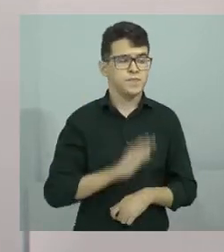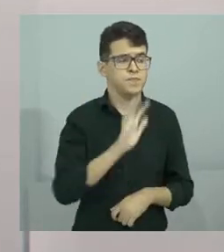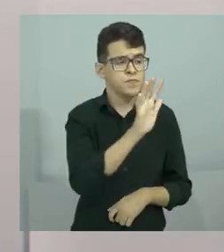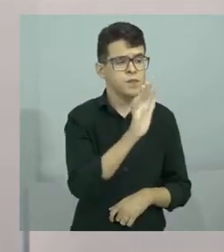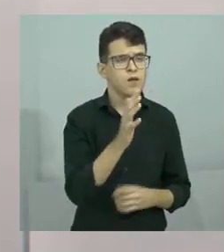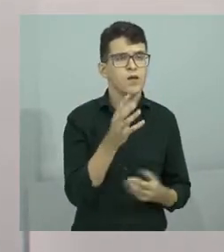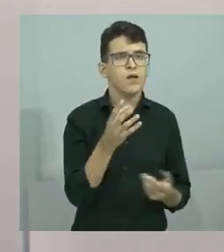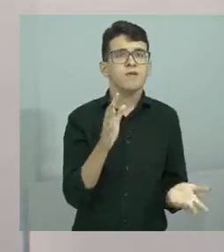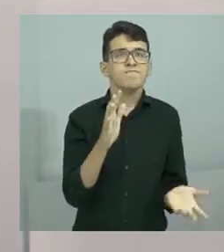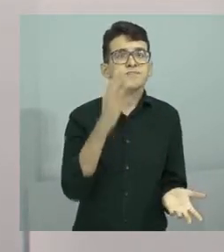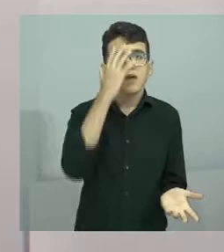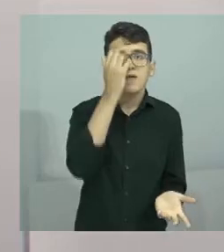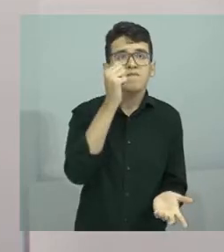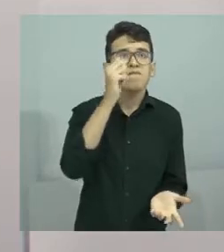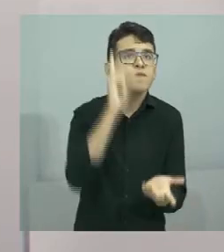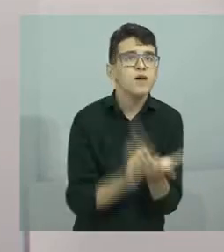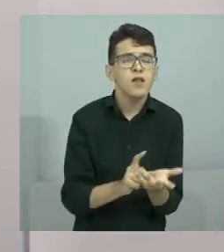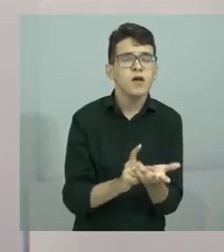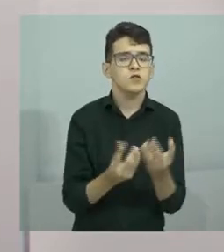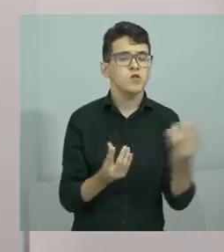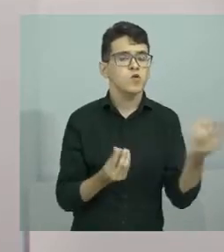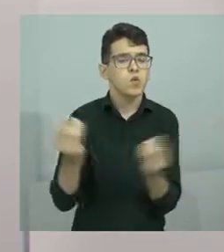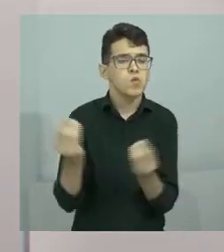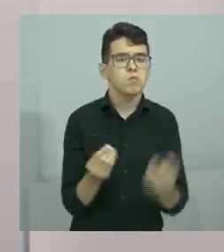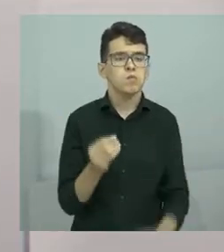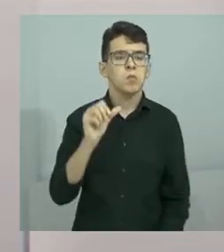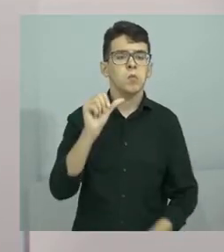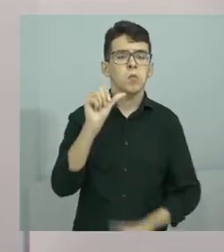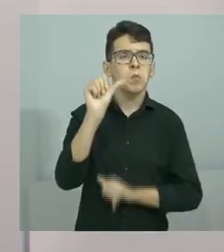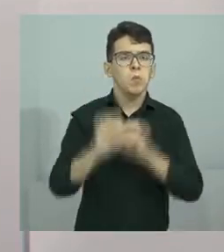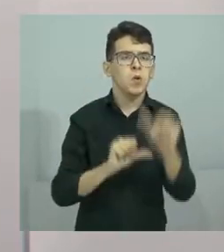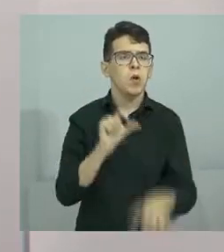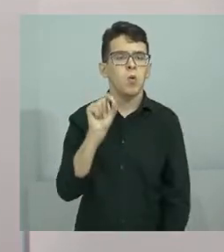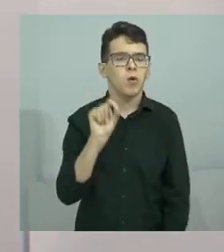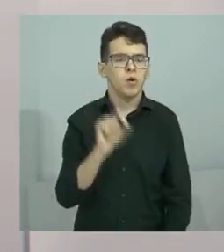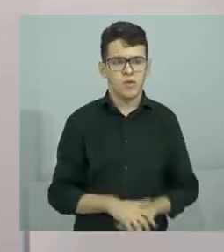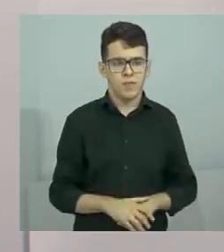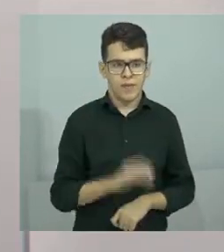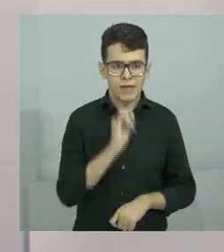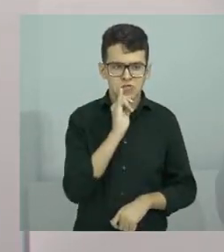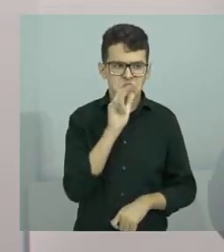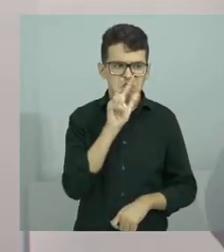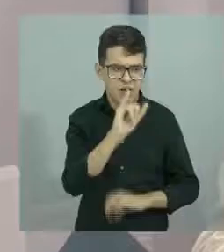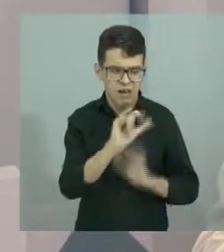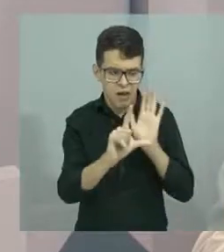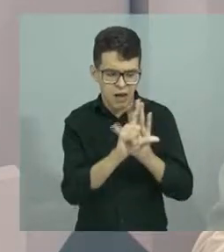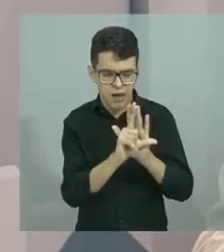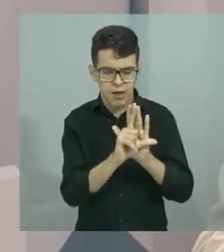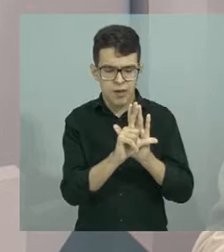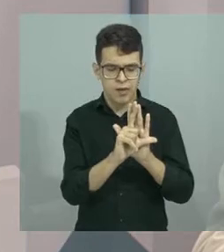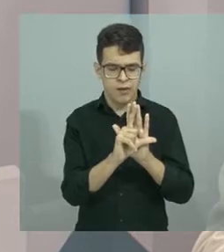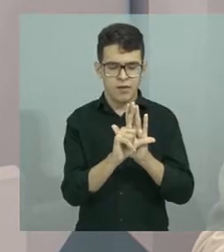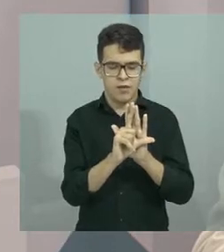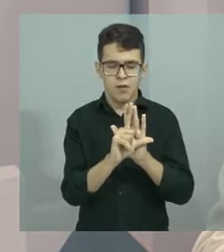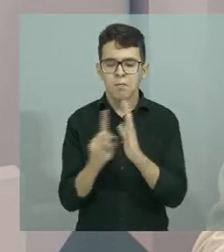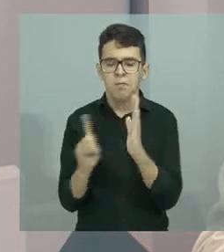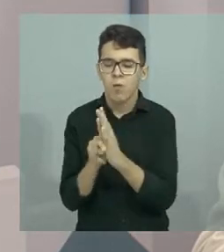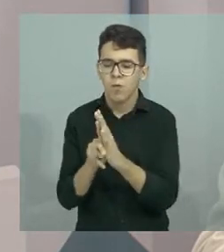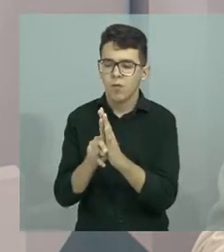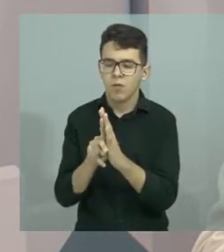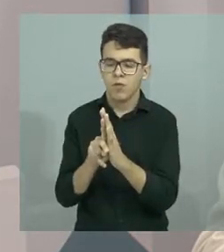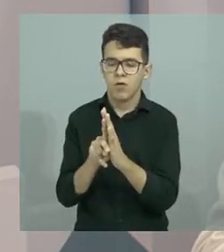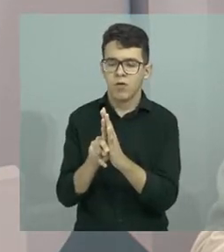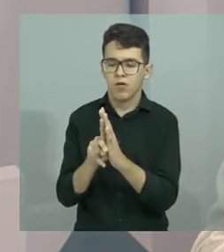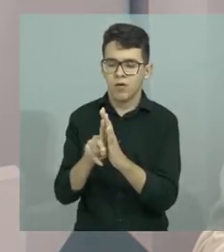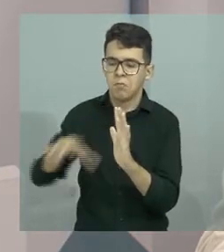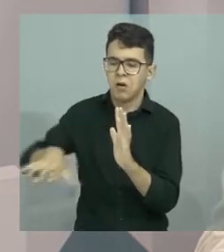vai acontecer assim? Poderá, por exemplo, existir alguma lei que seja para todos os 19 municípios?